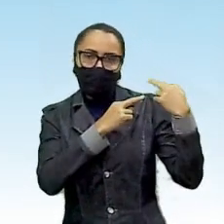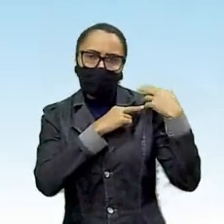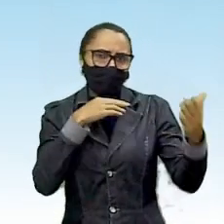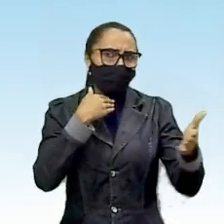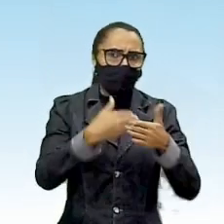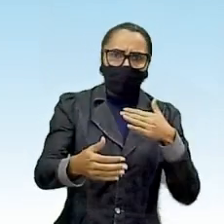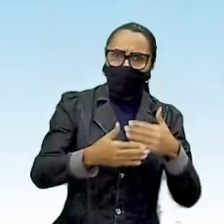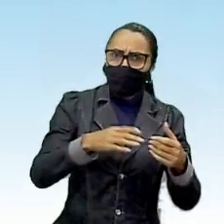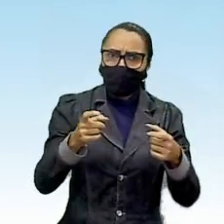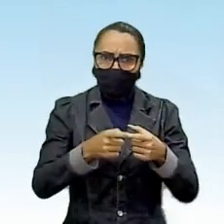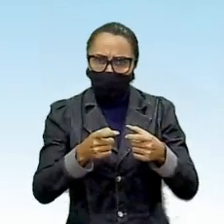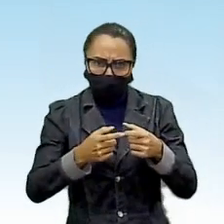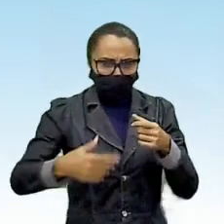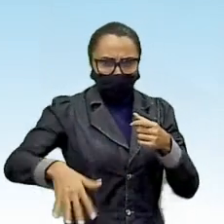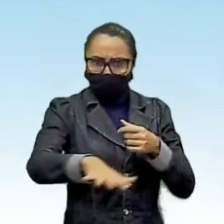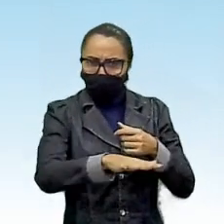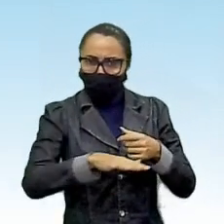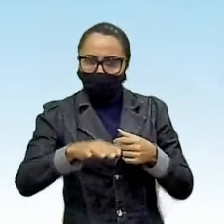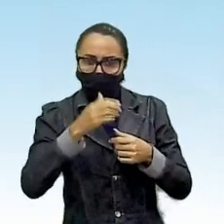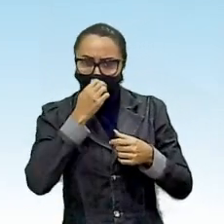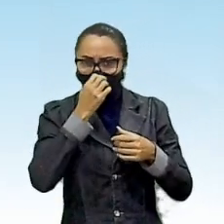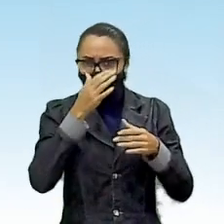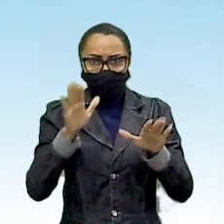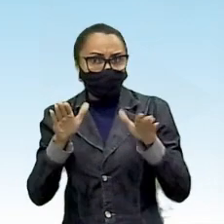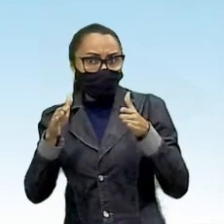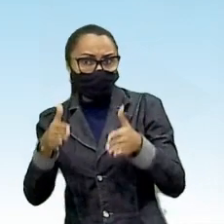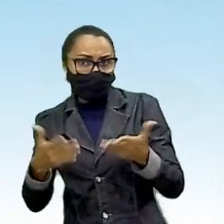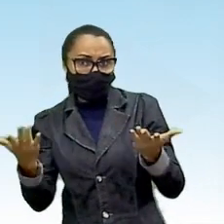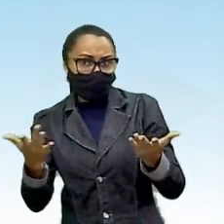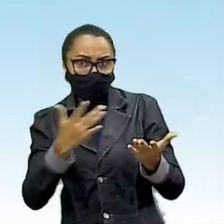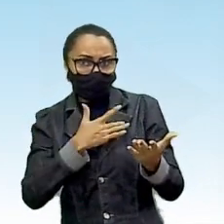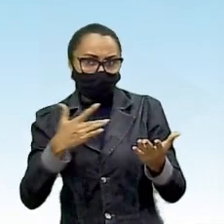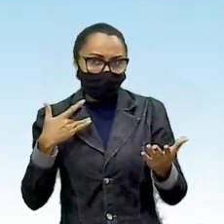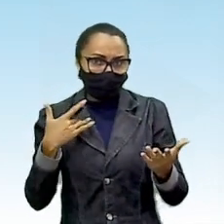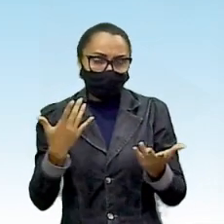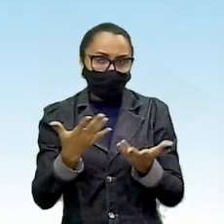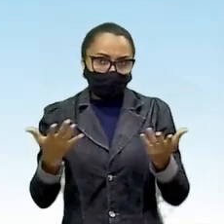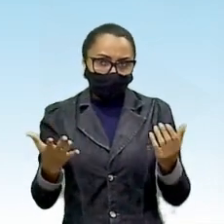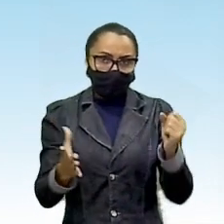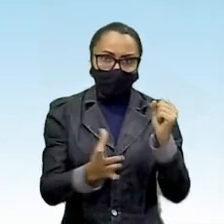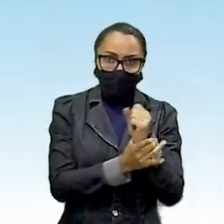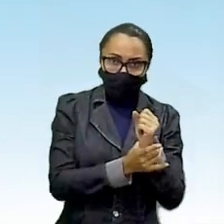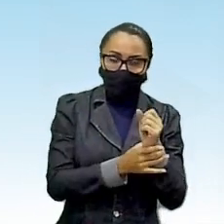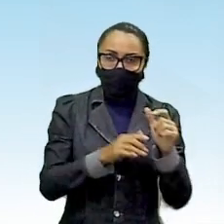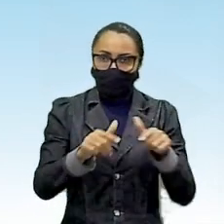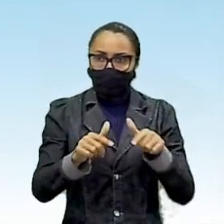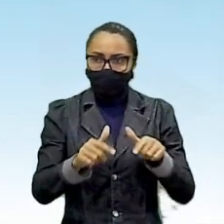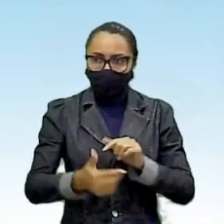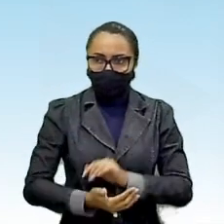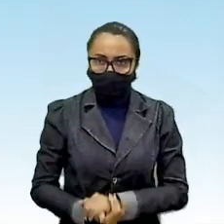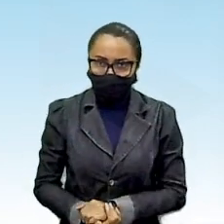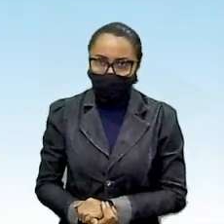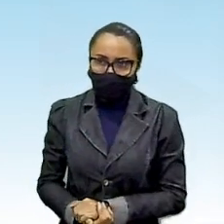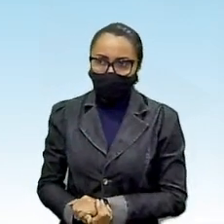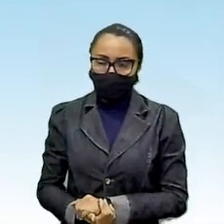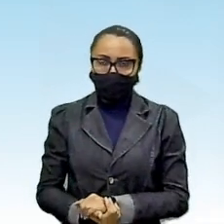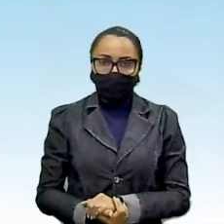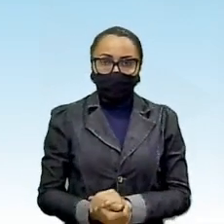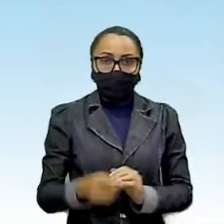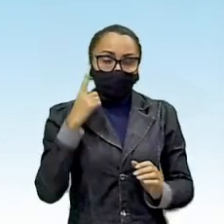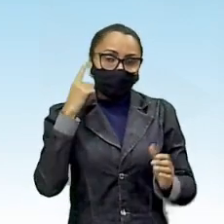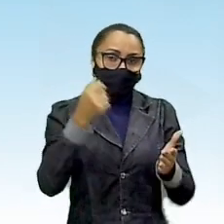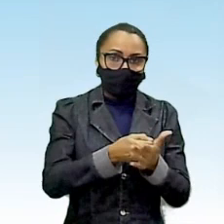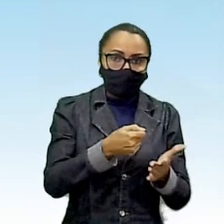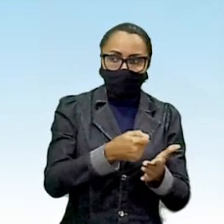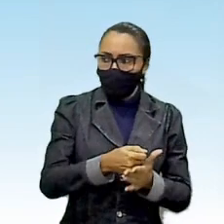médico de qualquer área que não seja específico da área de segurança do trabalho. E também deve-se exigir